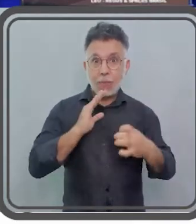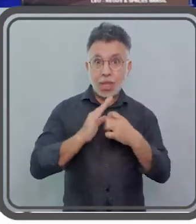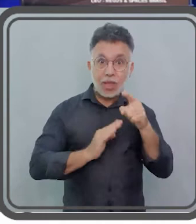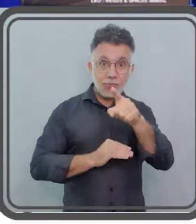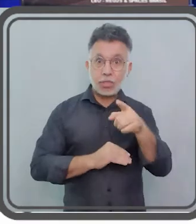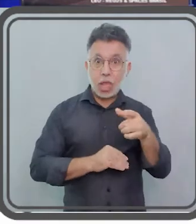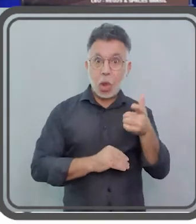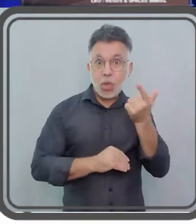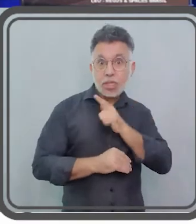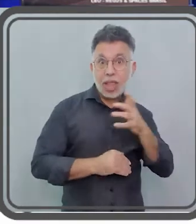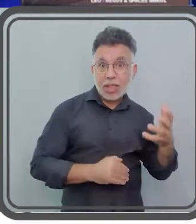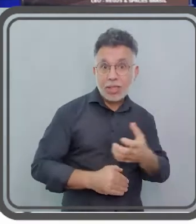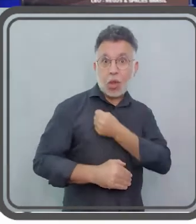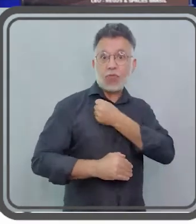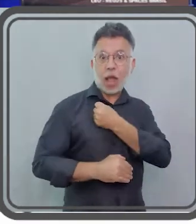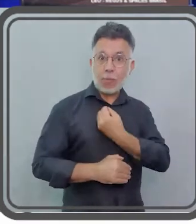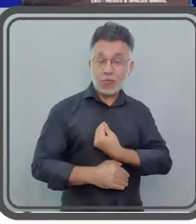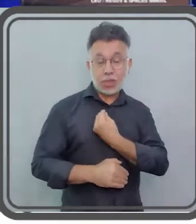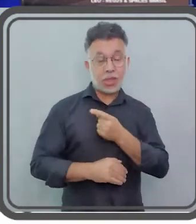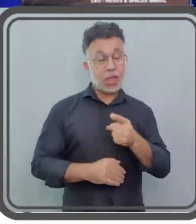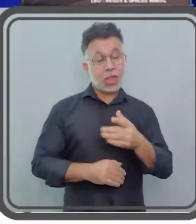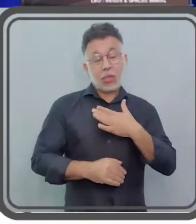vida. Isso, para mim, não tem preço.